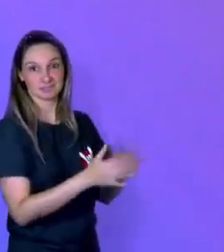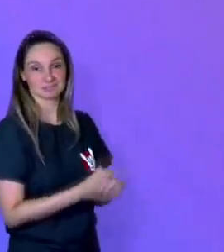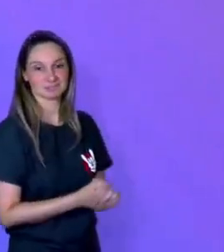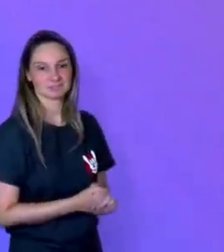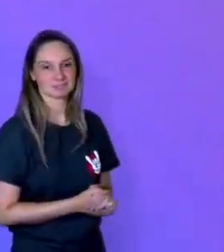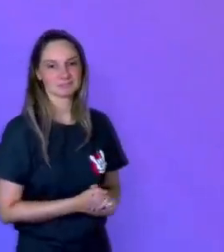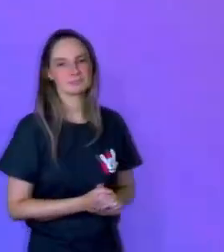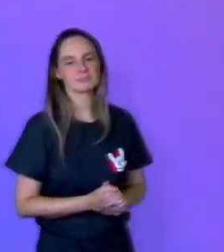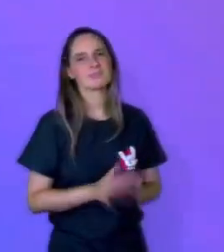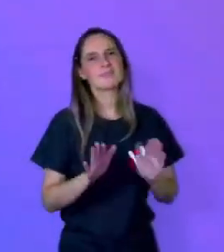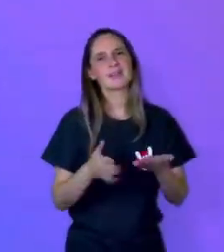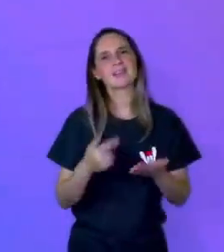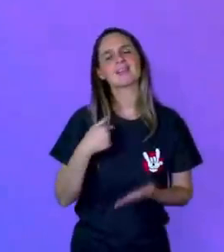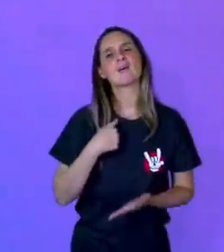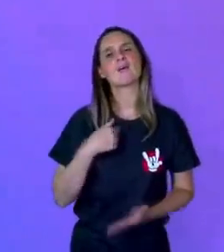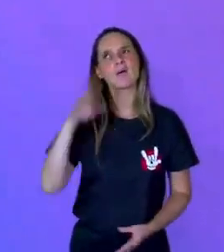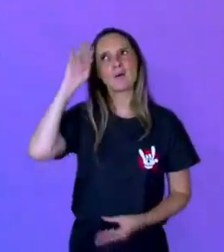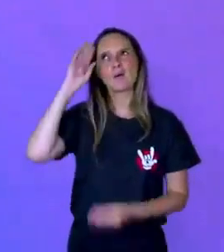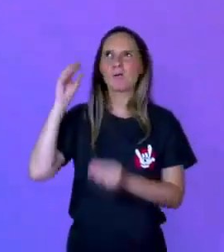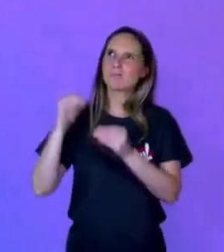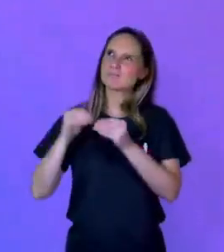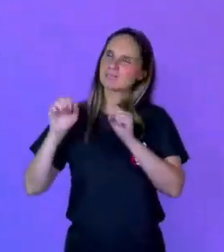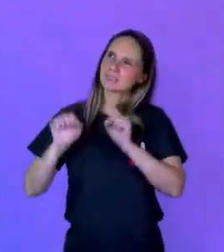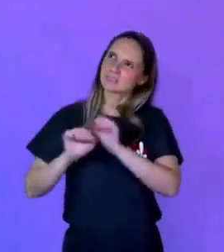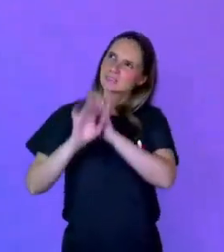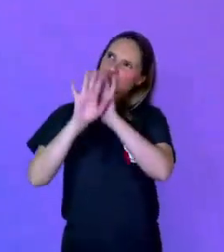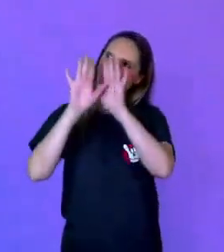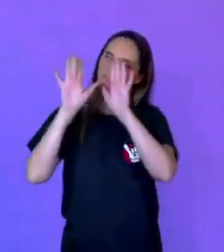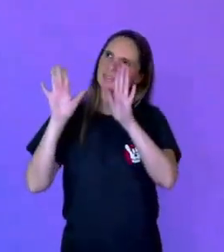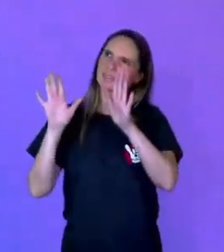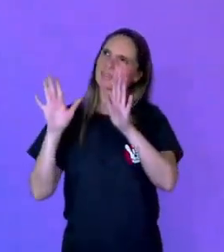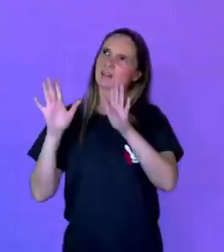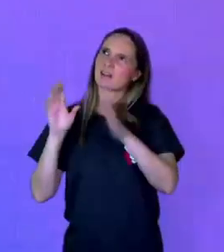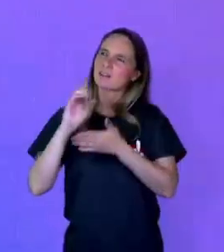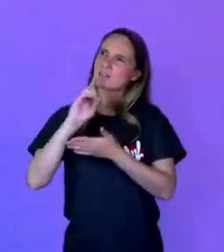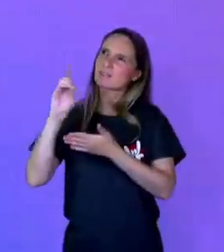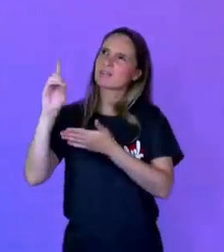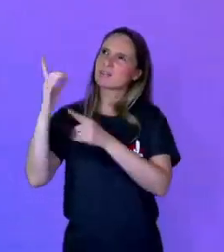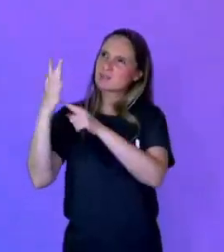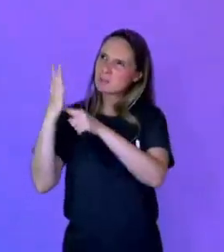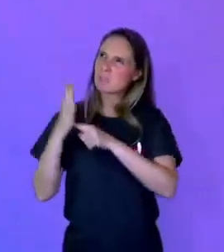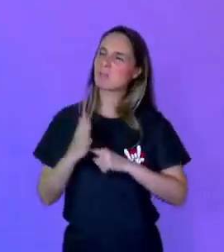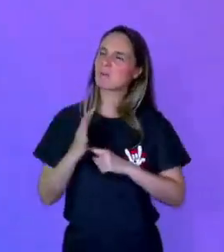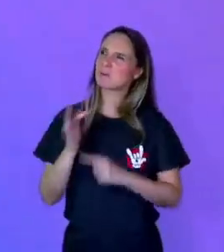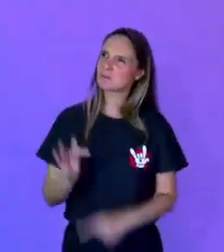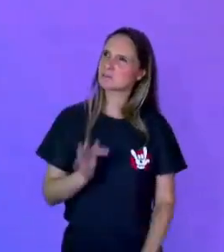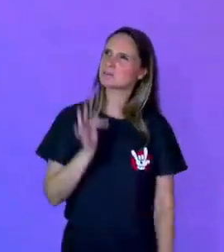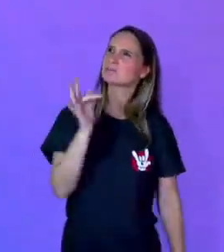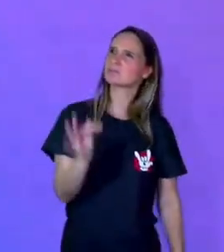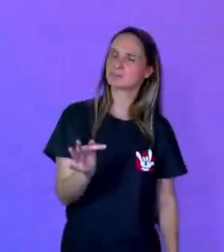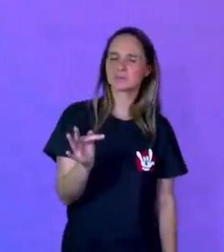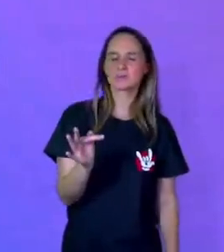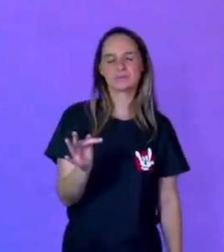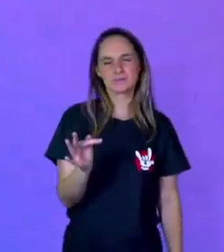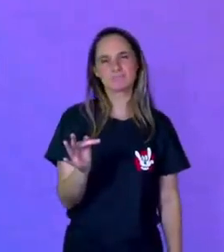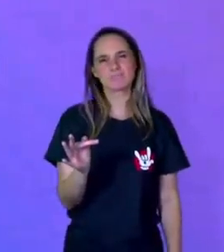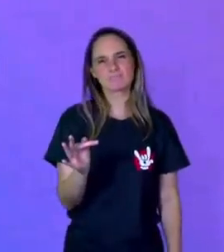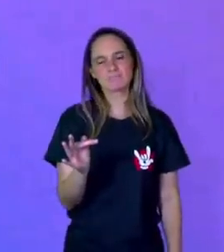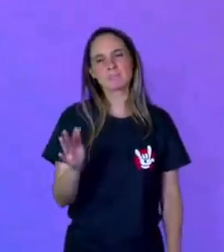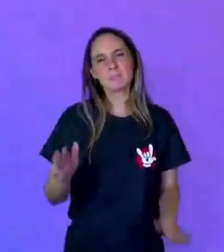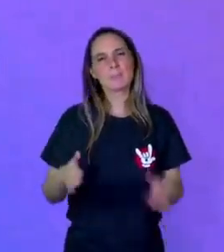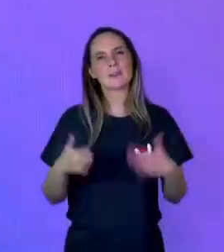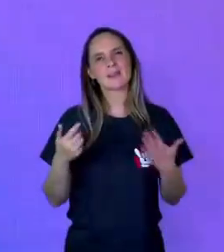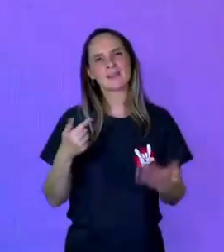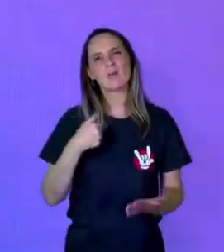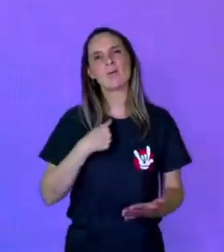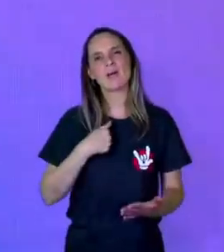pego essa dinâmica e aplico na minha vida. E Deus falou para mim, da forma que você